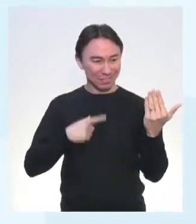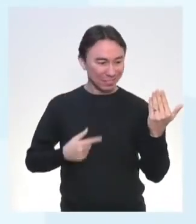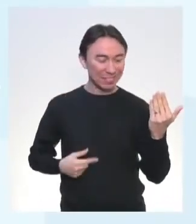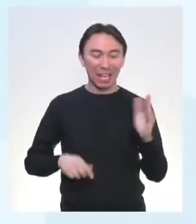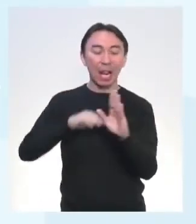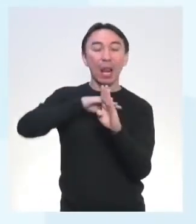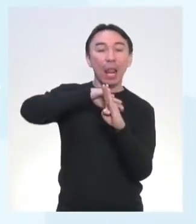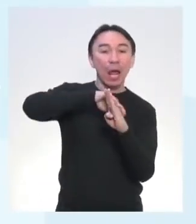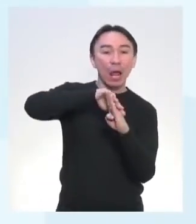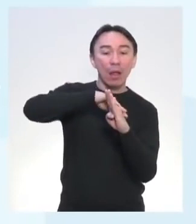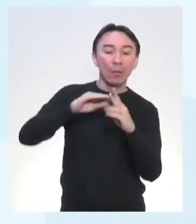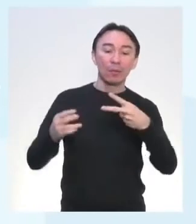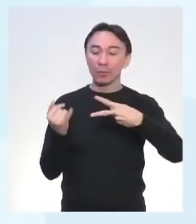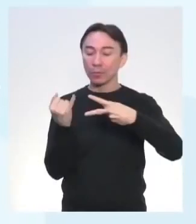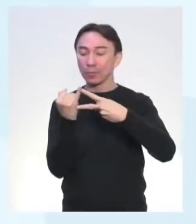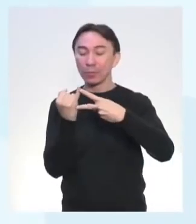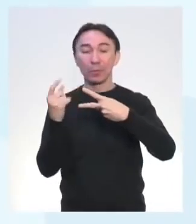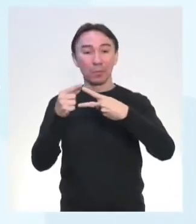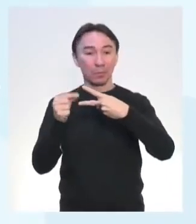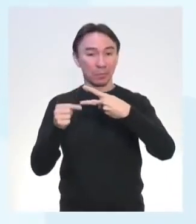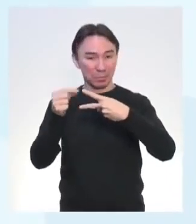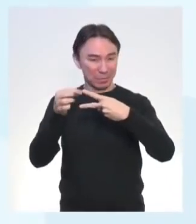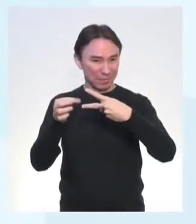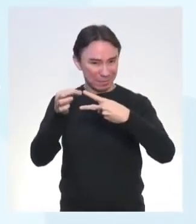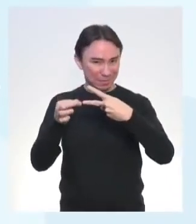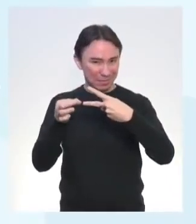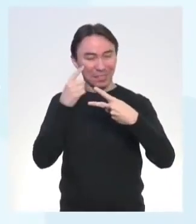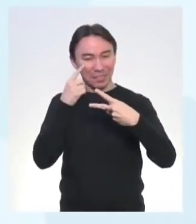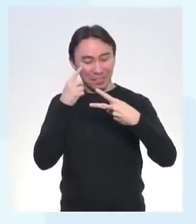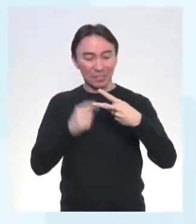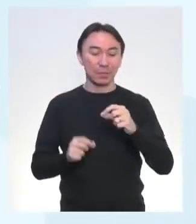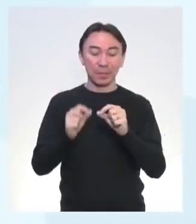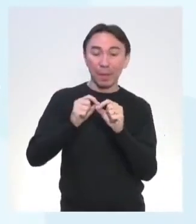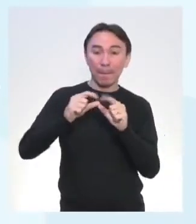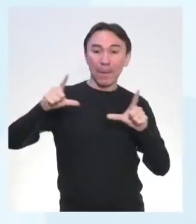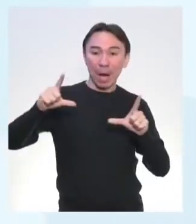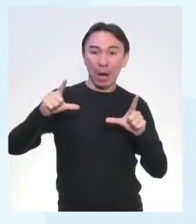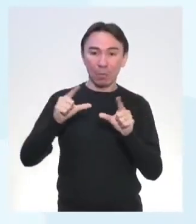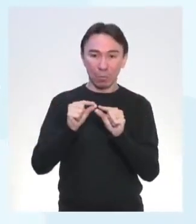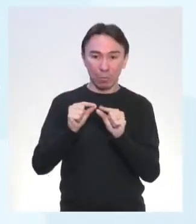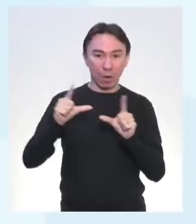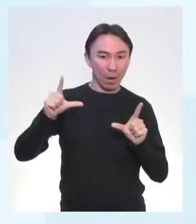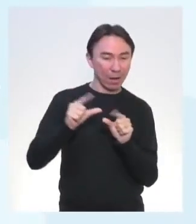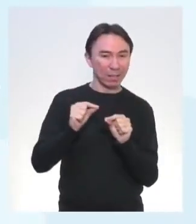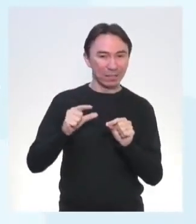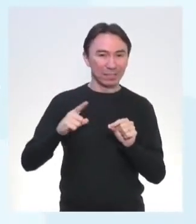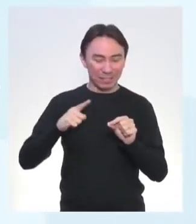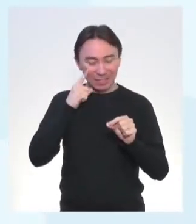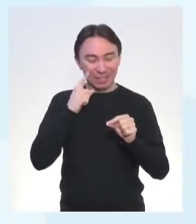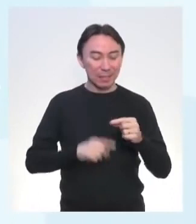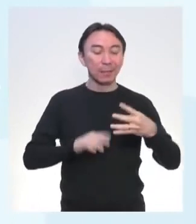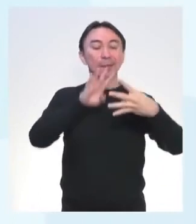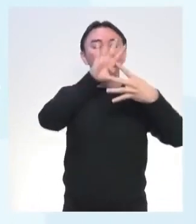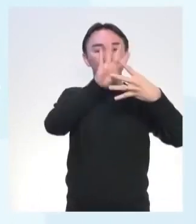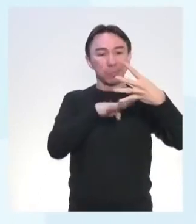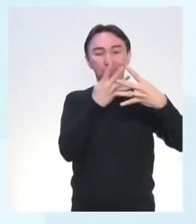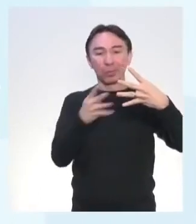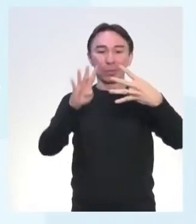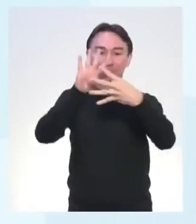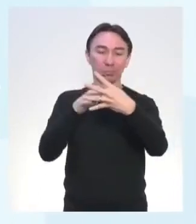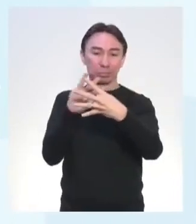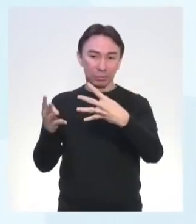figuras poligonais em situações de ampliação e redução em malhas quadriculadas e ou com o uso